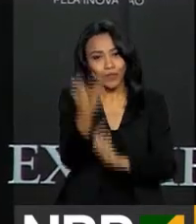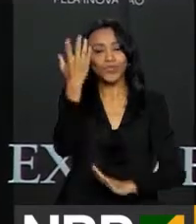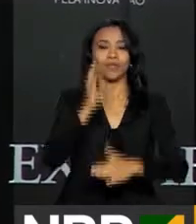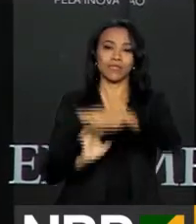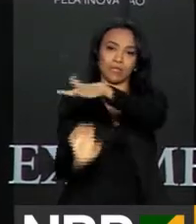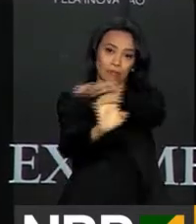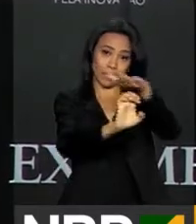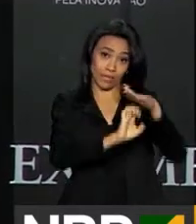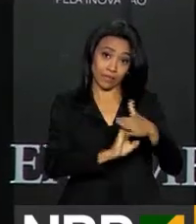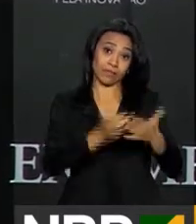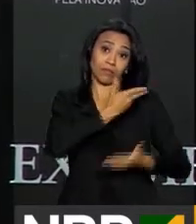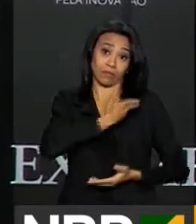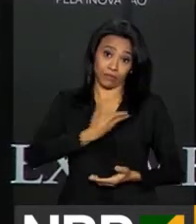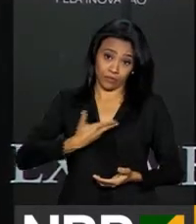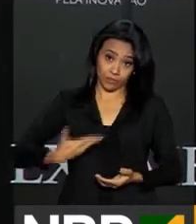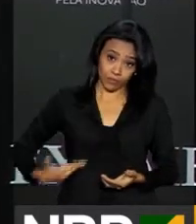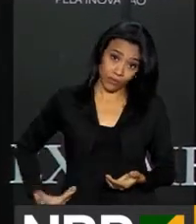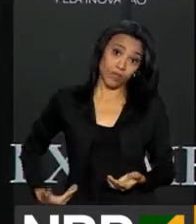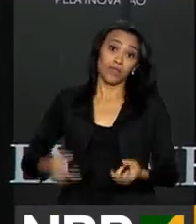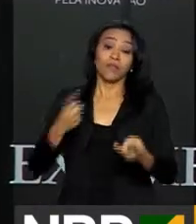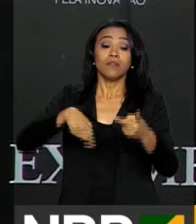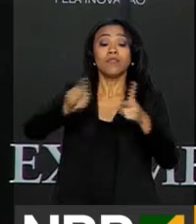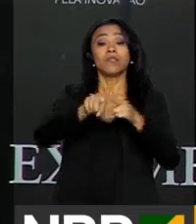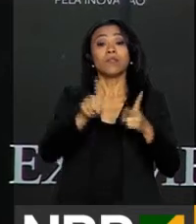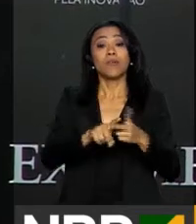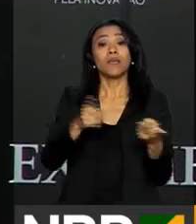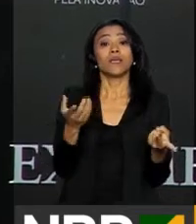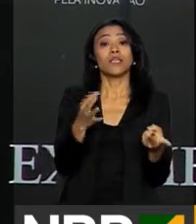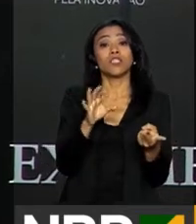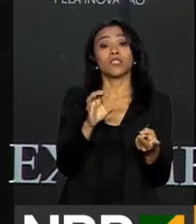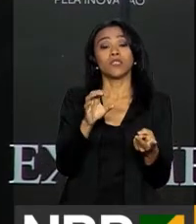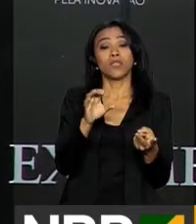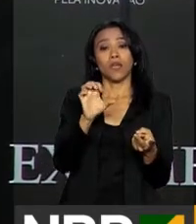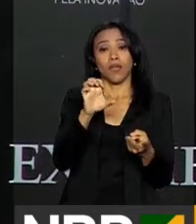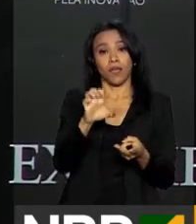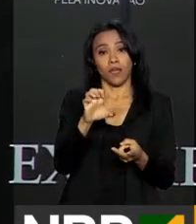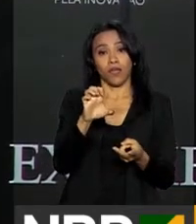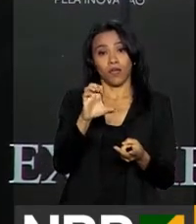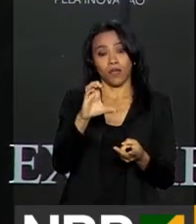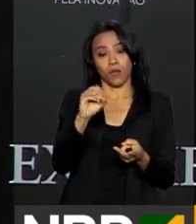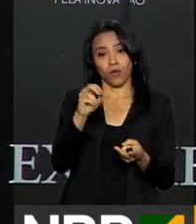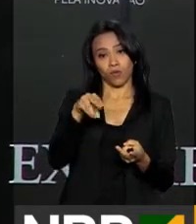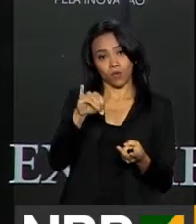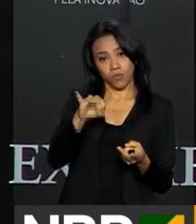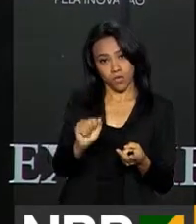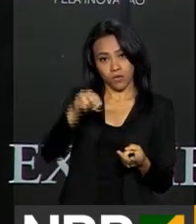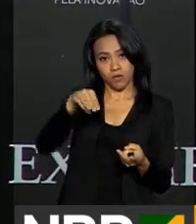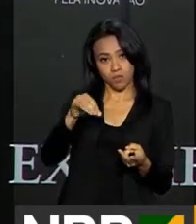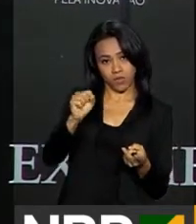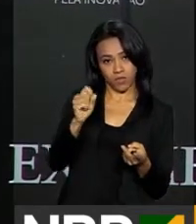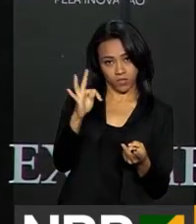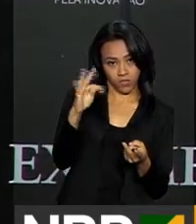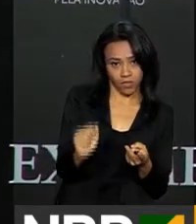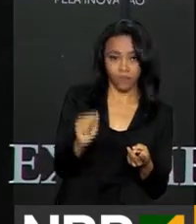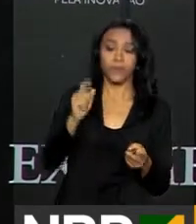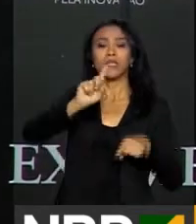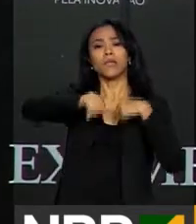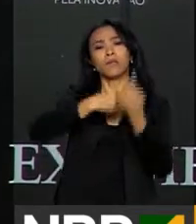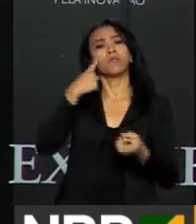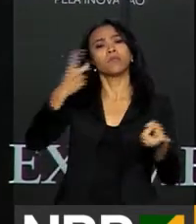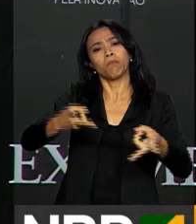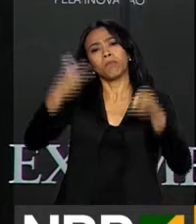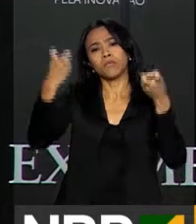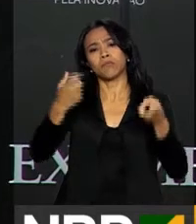as sociedades de economia mista. Na sequência, verificou-se mais. Verificou-se que era preciso levar ou transferir